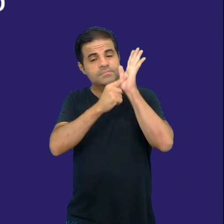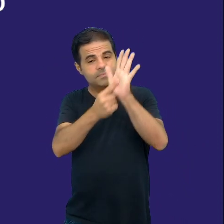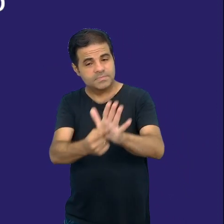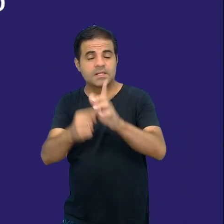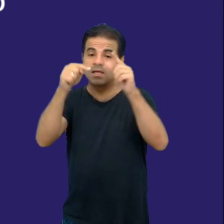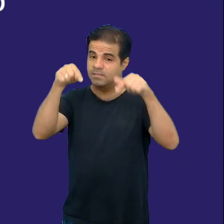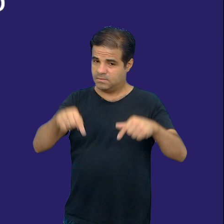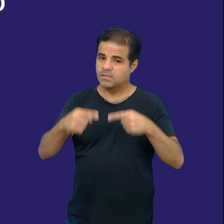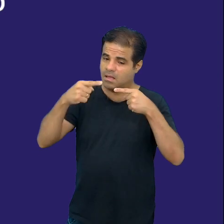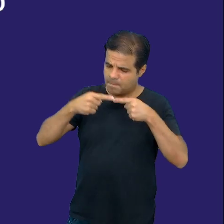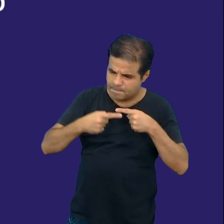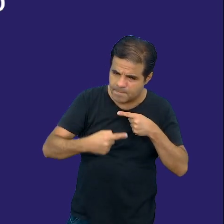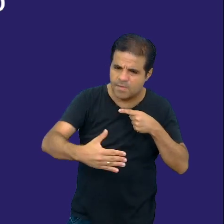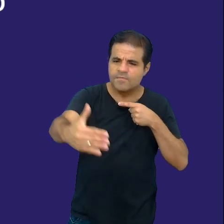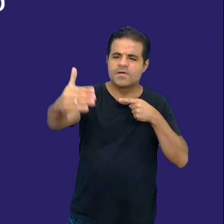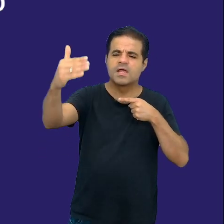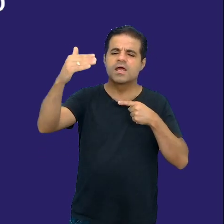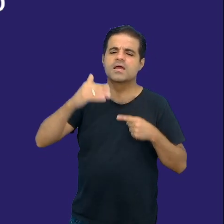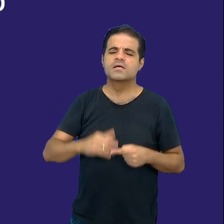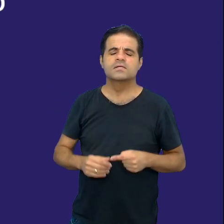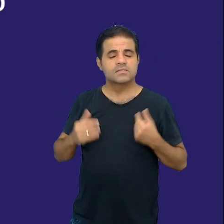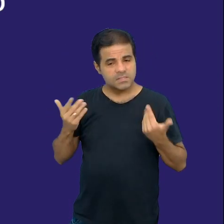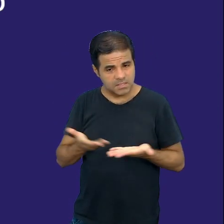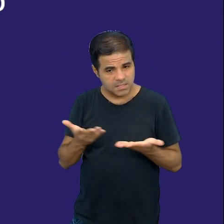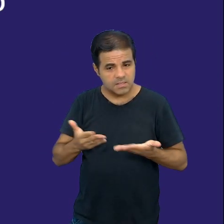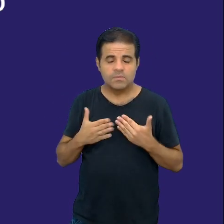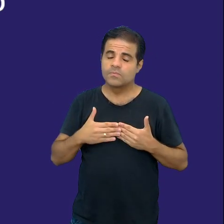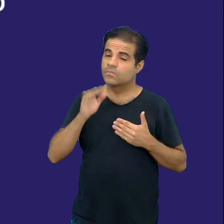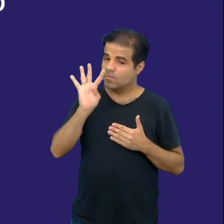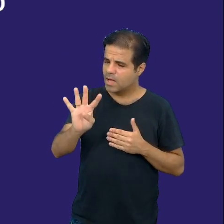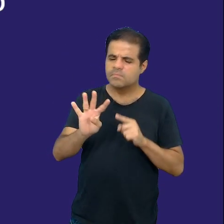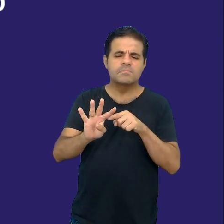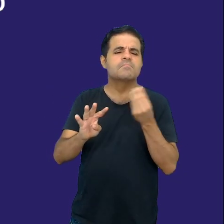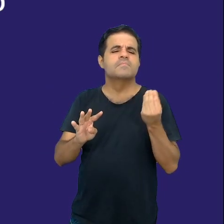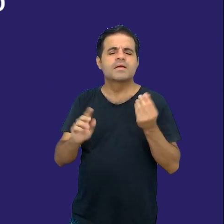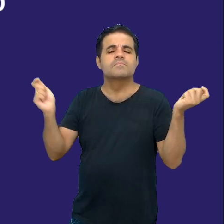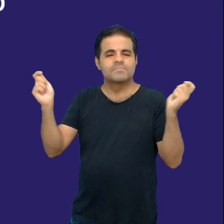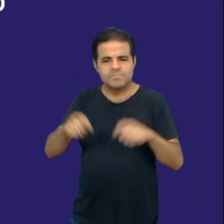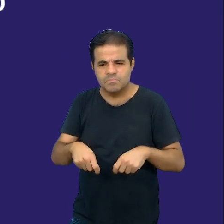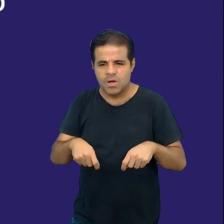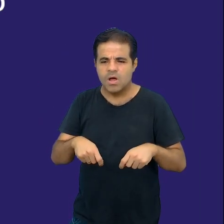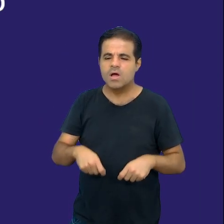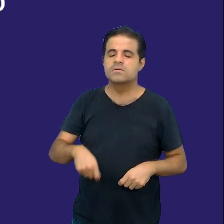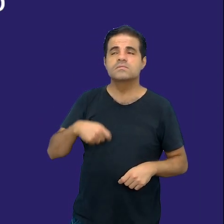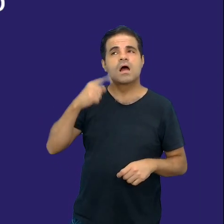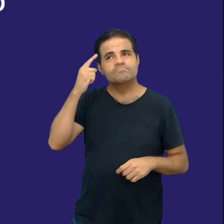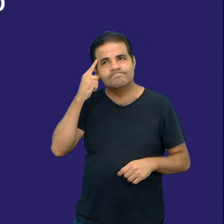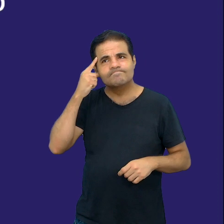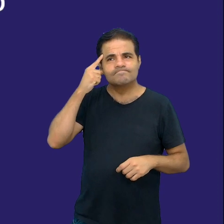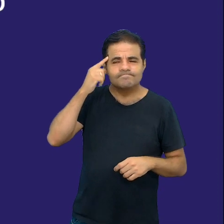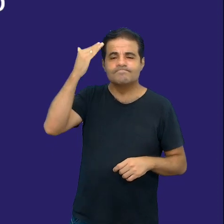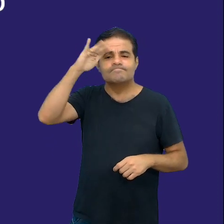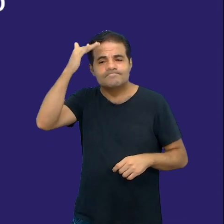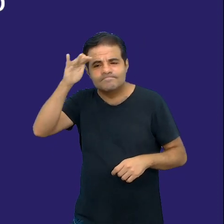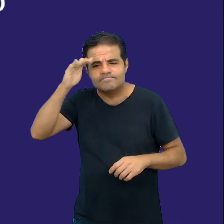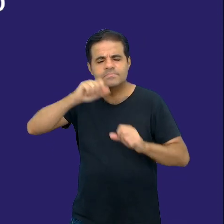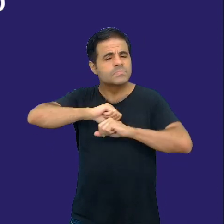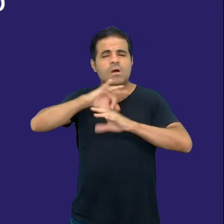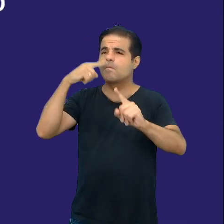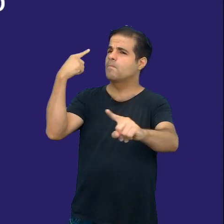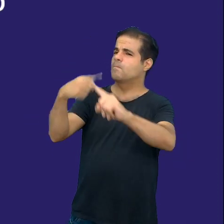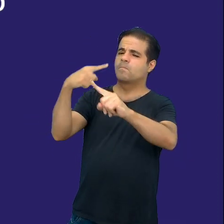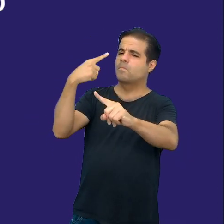apresentadas aqui, daqui para frente, né, na sequência 4, para que vocês possam até entender